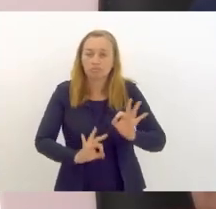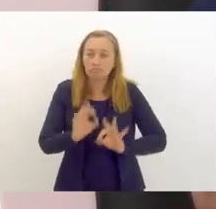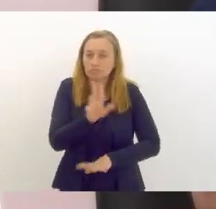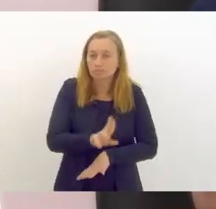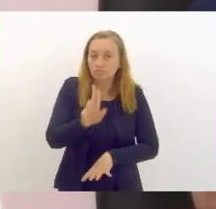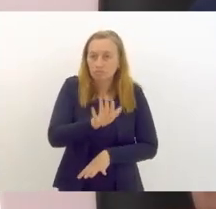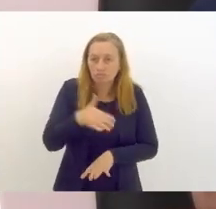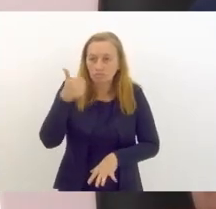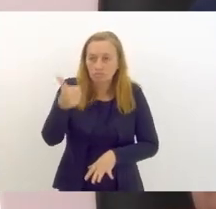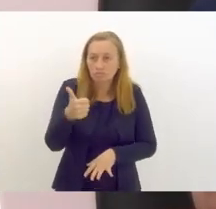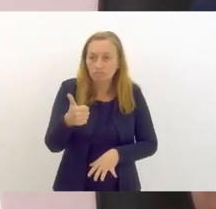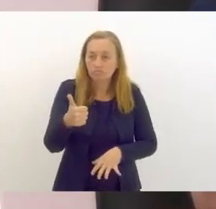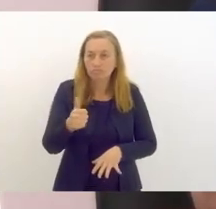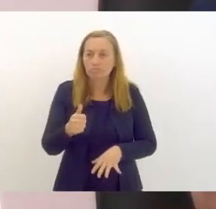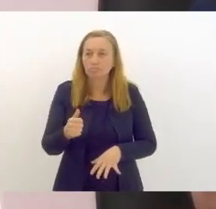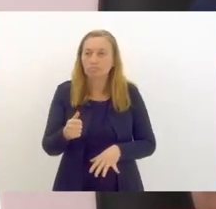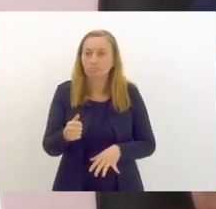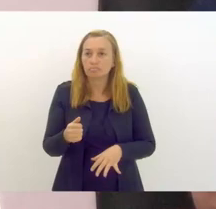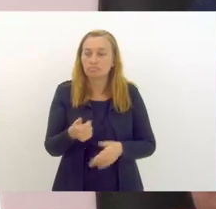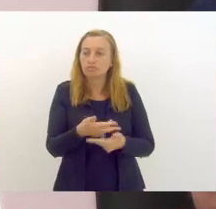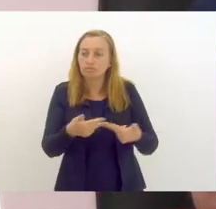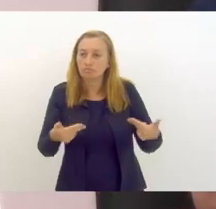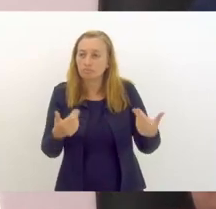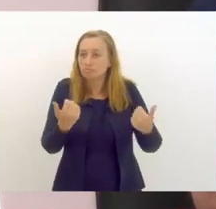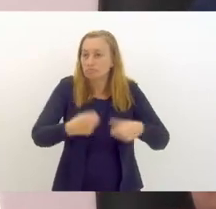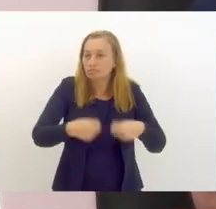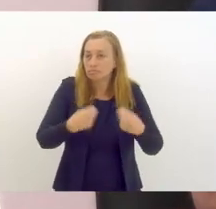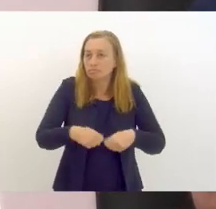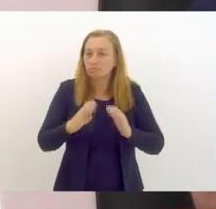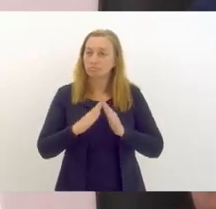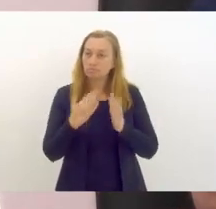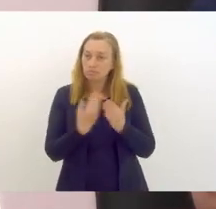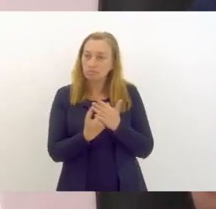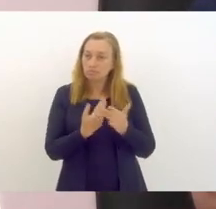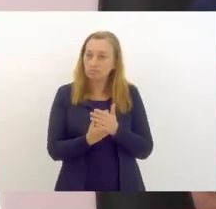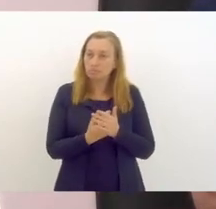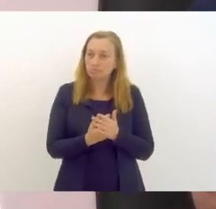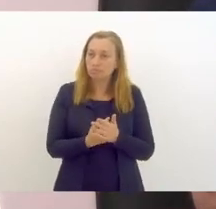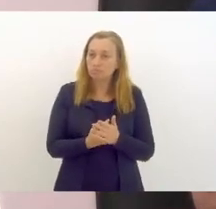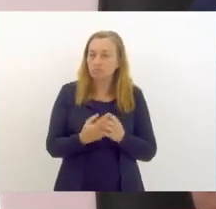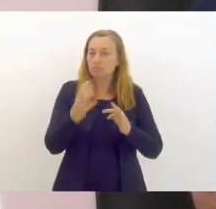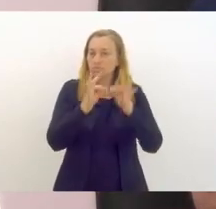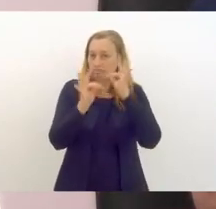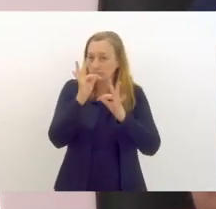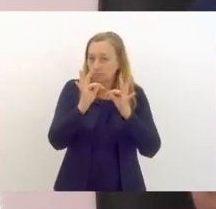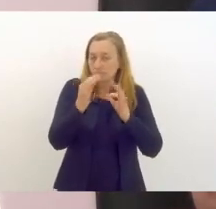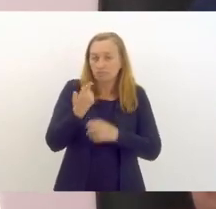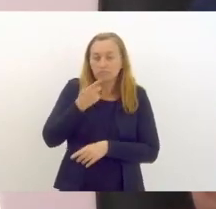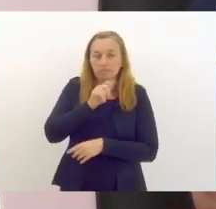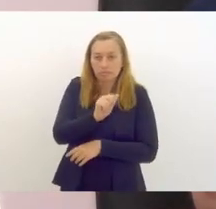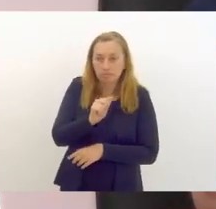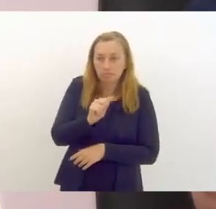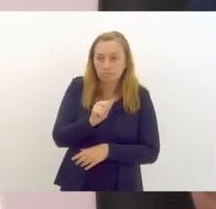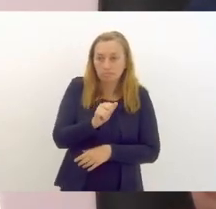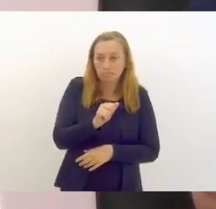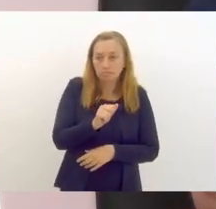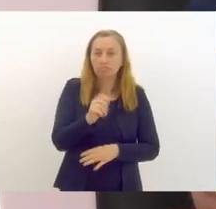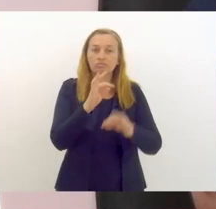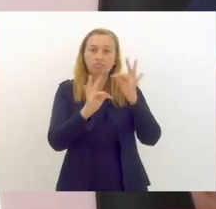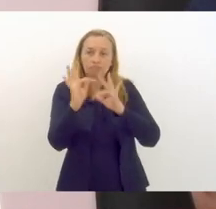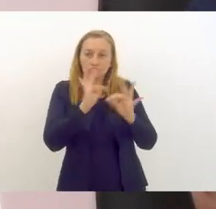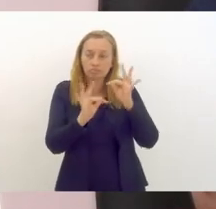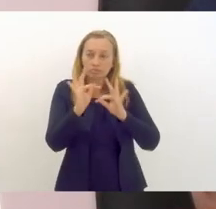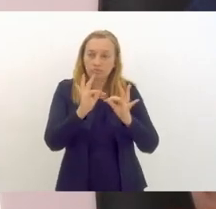forma possível, e, enquanto isso, a gente tem uma série de necessidades da escola para que ela seja tecnológica, para que ela consiga lidar com essa